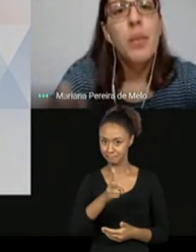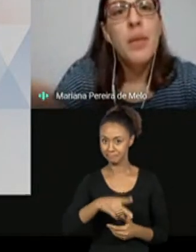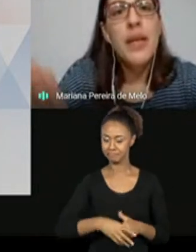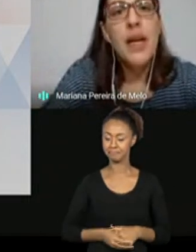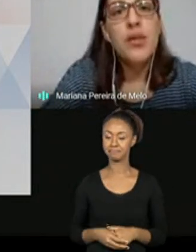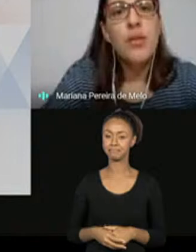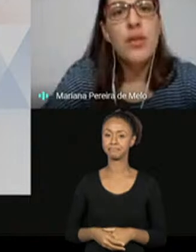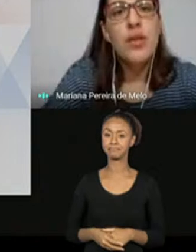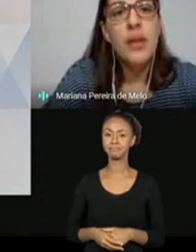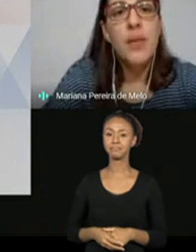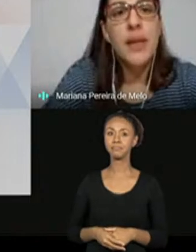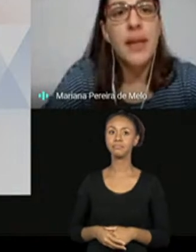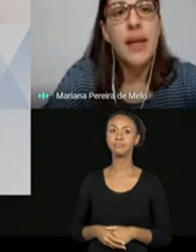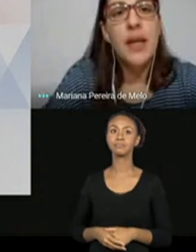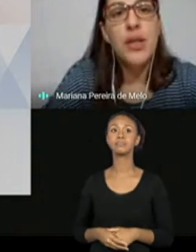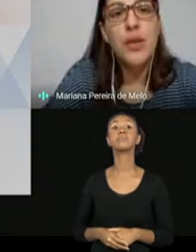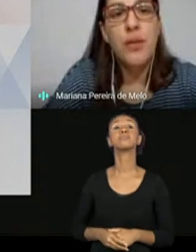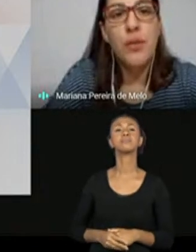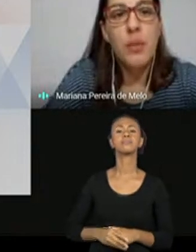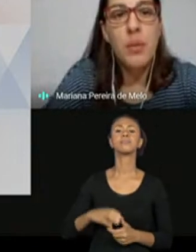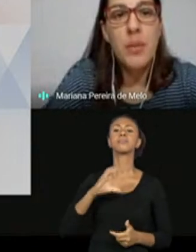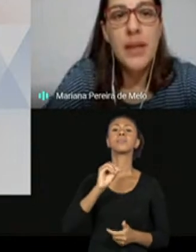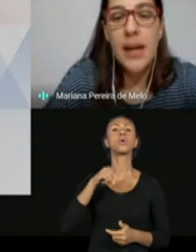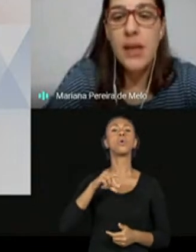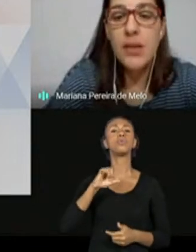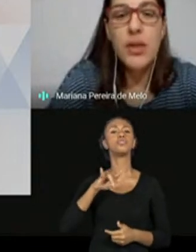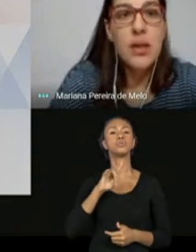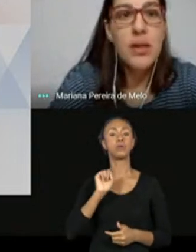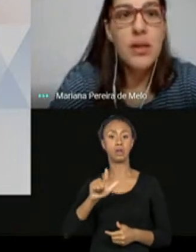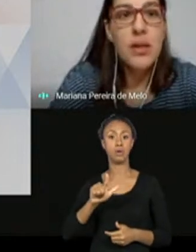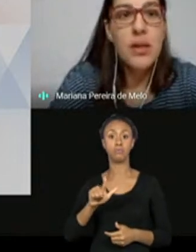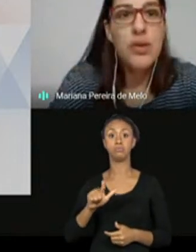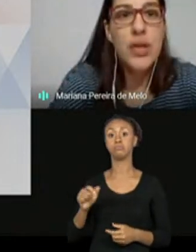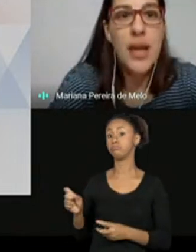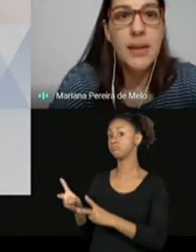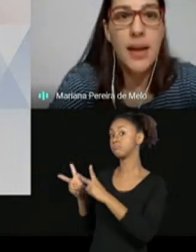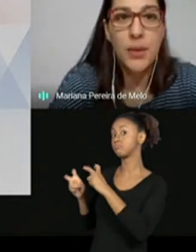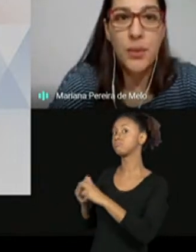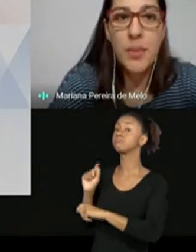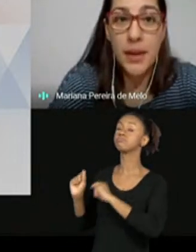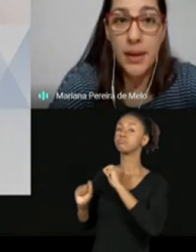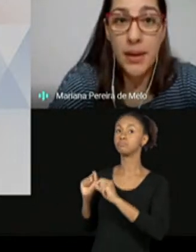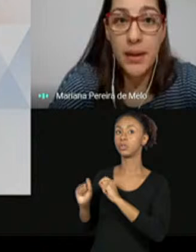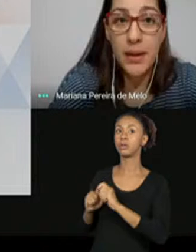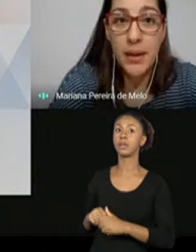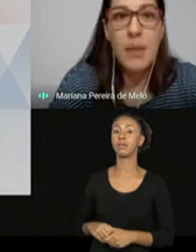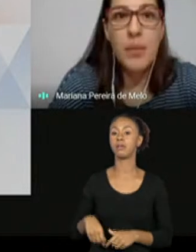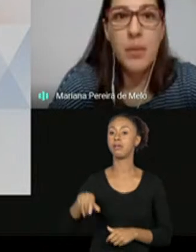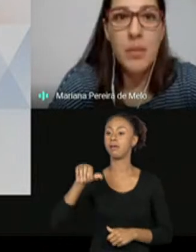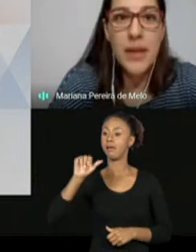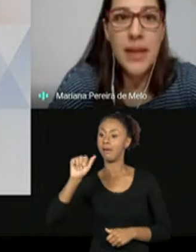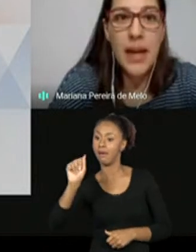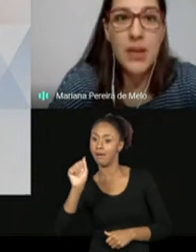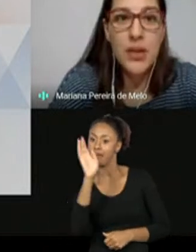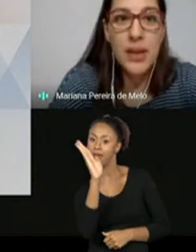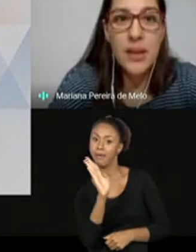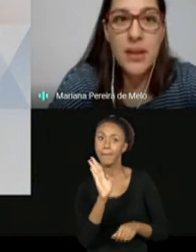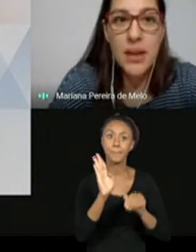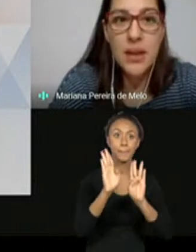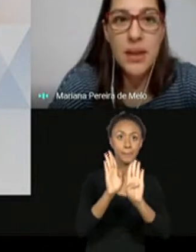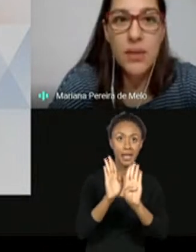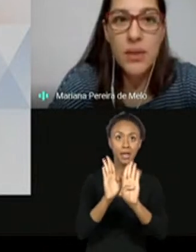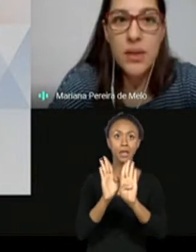ó, probabilidade condicional aqui. A gente viu que a probabilidade de A dado B é a probabilidade